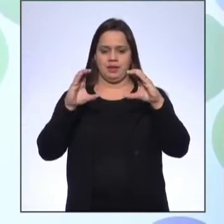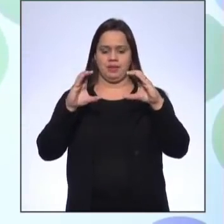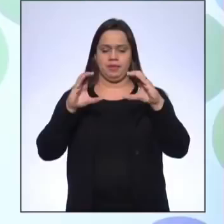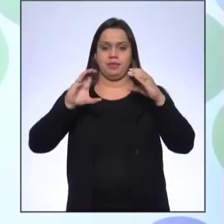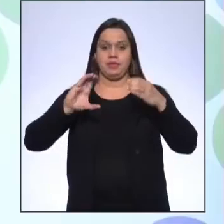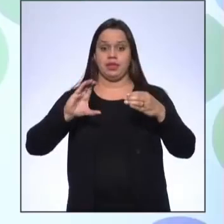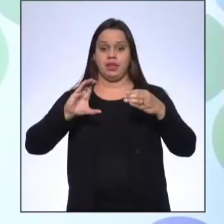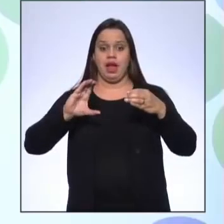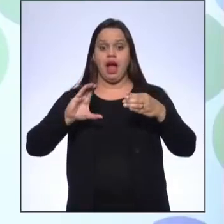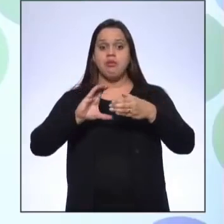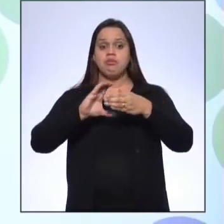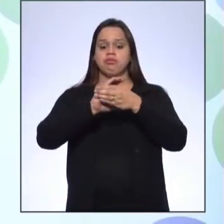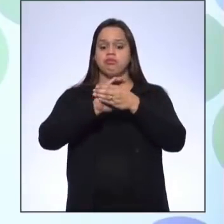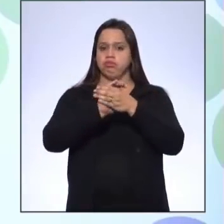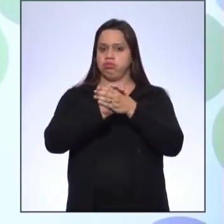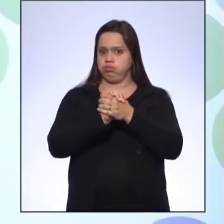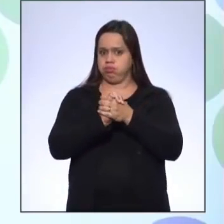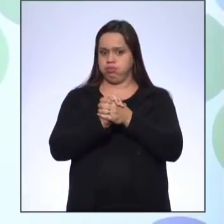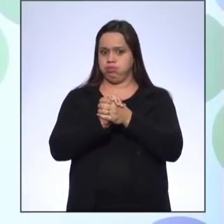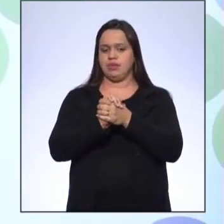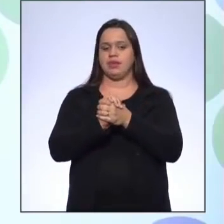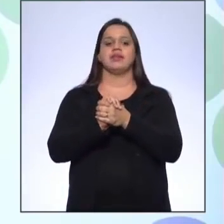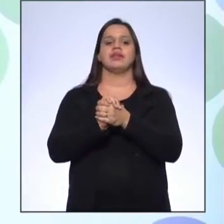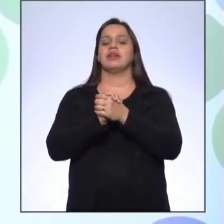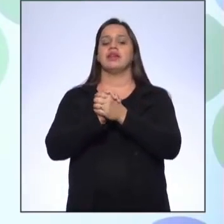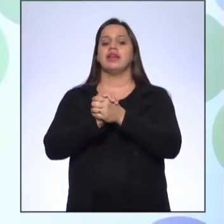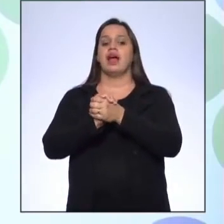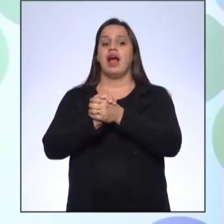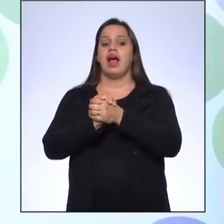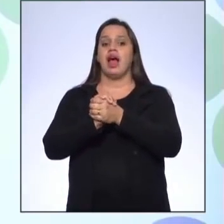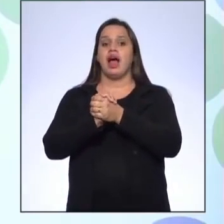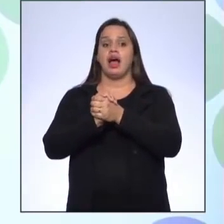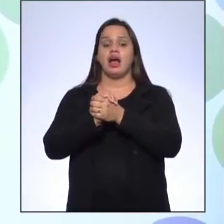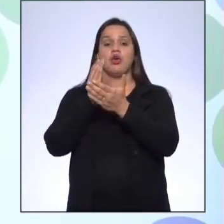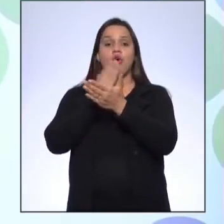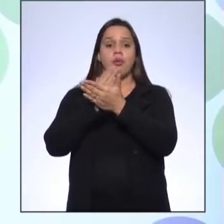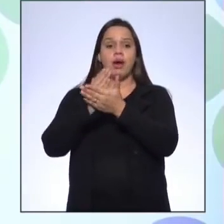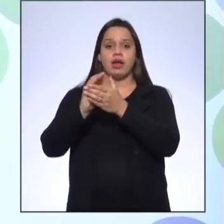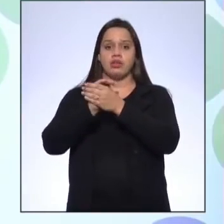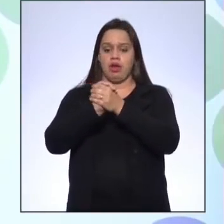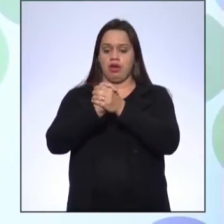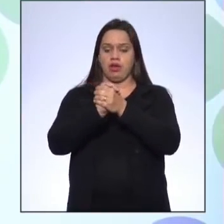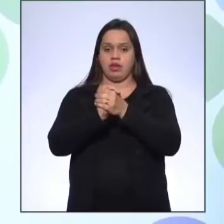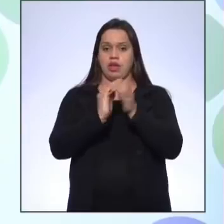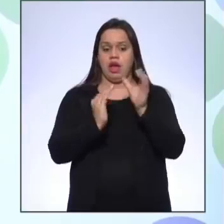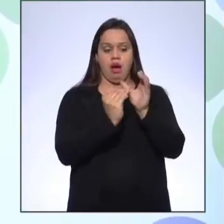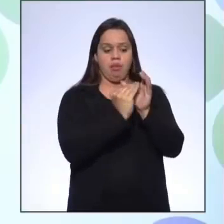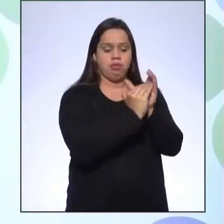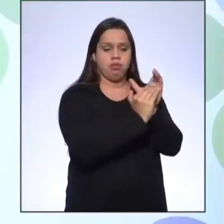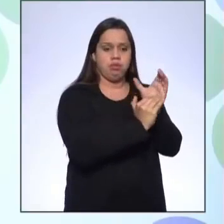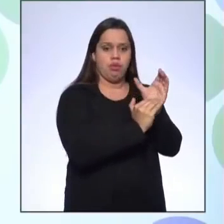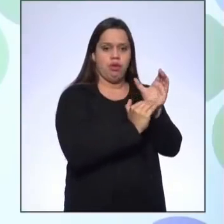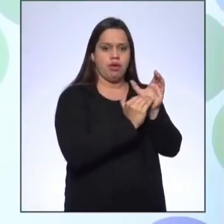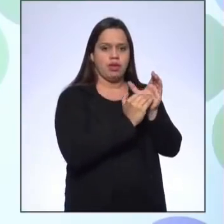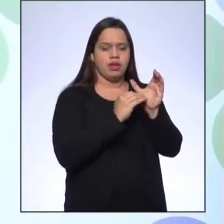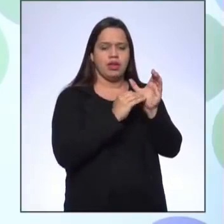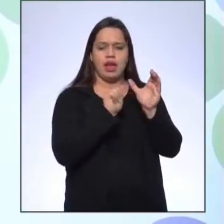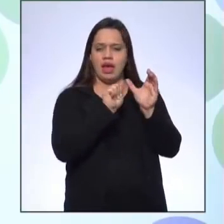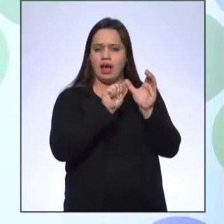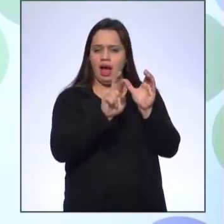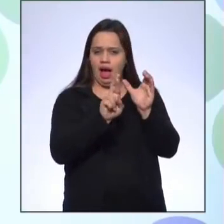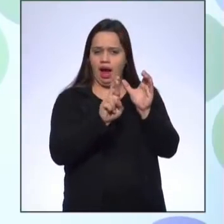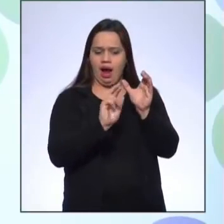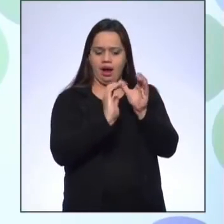as mãos uma na outra. E aí, percebe que no meio da sua palma tem um pouquinho de ar, elas